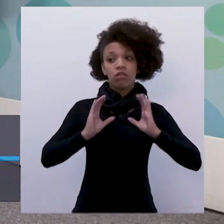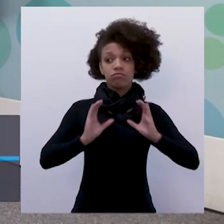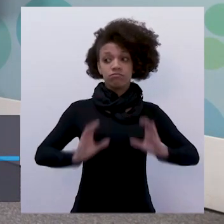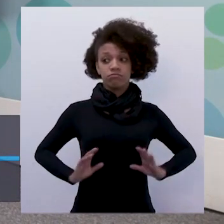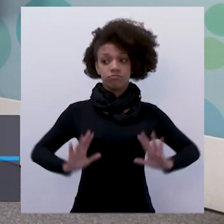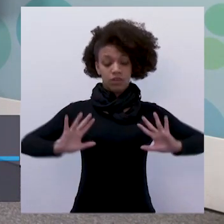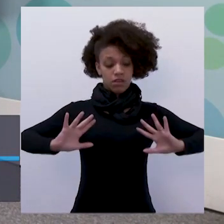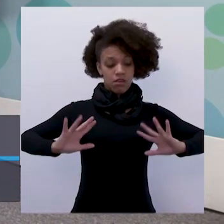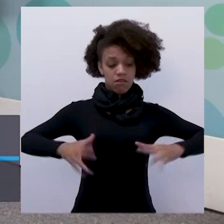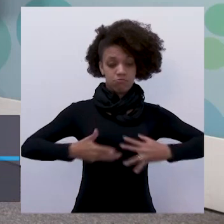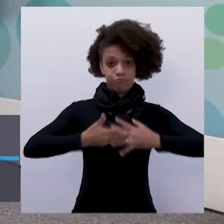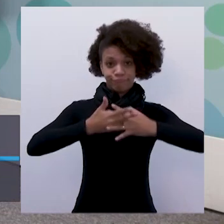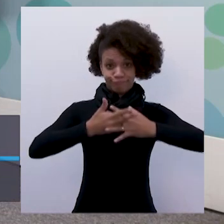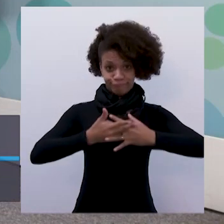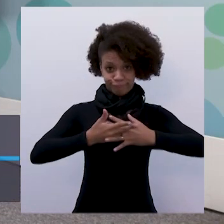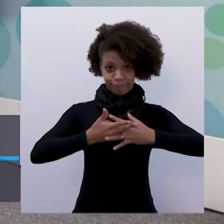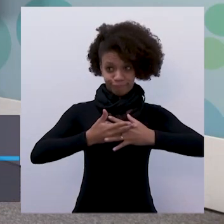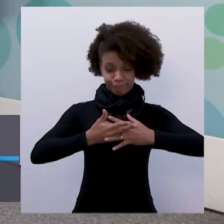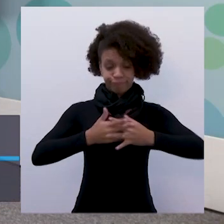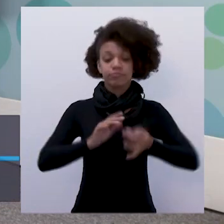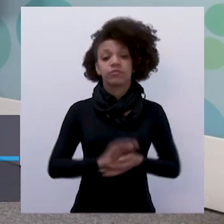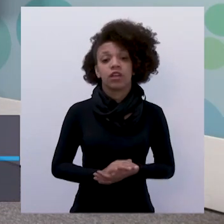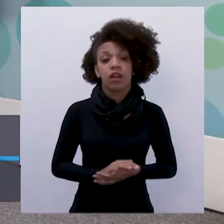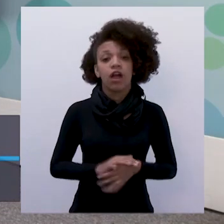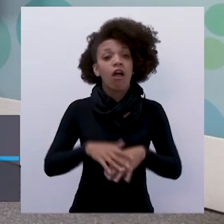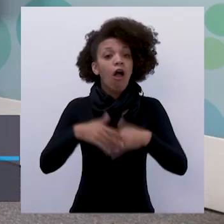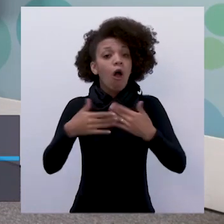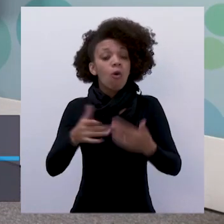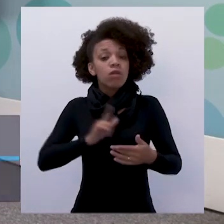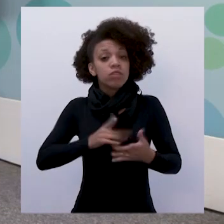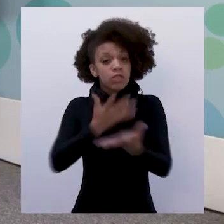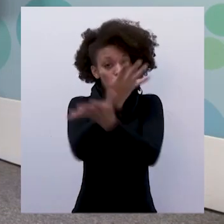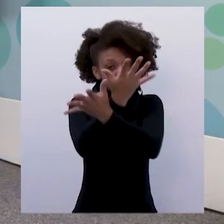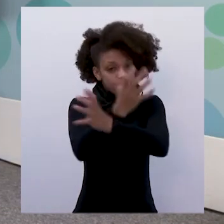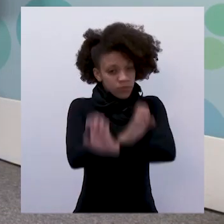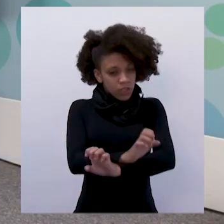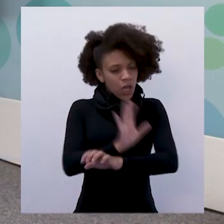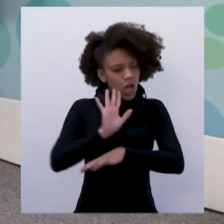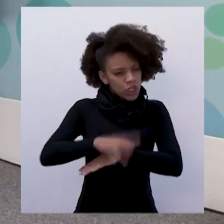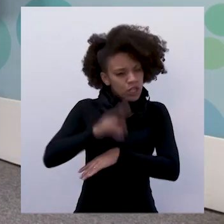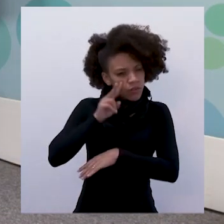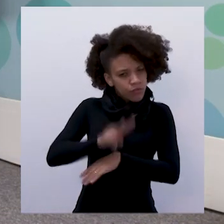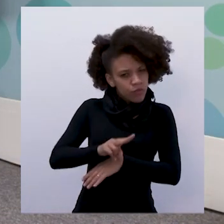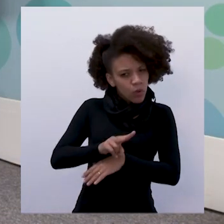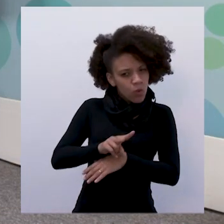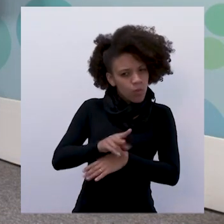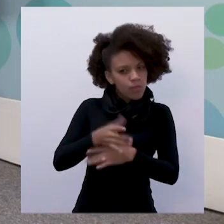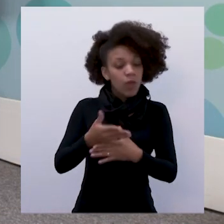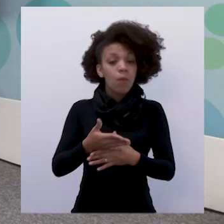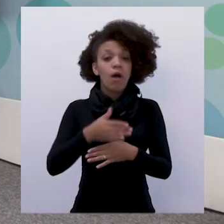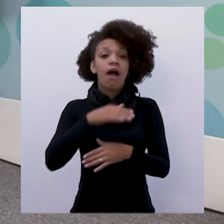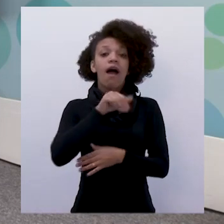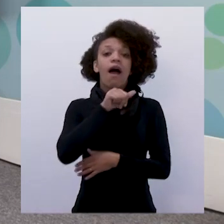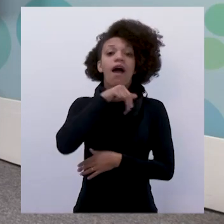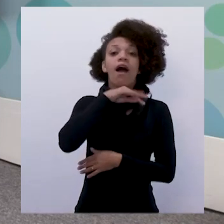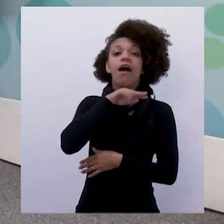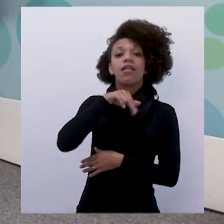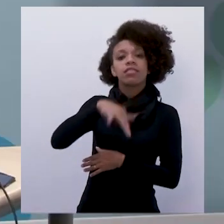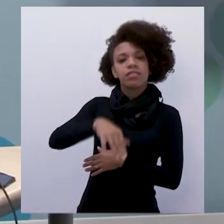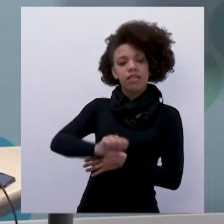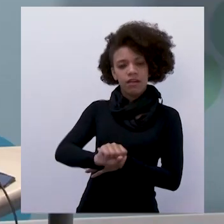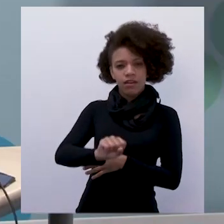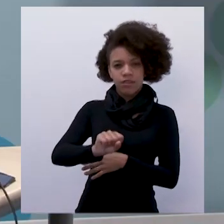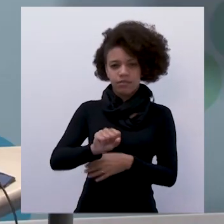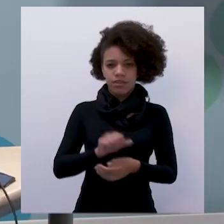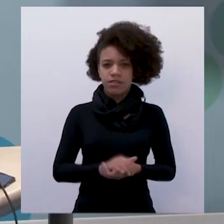da política. Quando a gente compara, por exemplo, com Esparta, que nós já vimos em uma aula, perdão, com Atenas, que a gente já viu numa aula